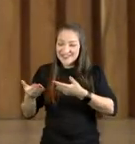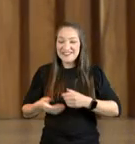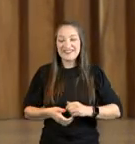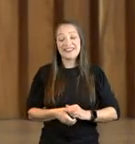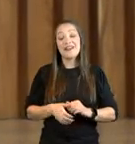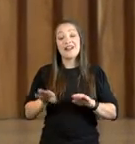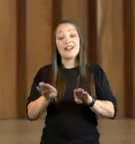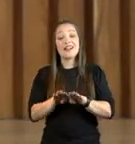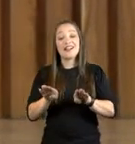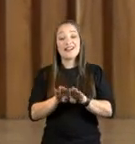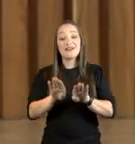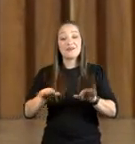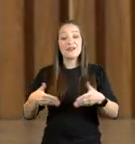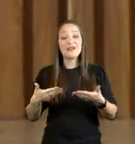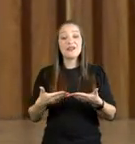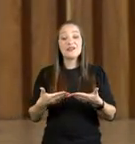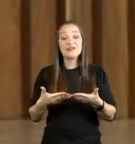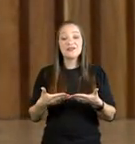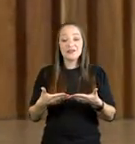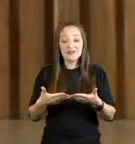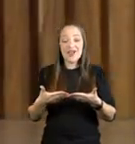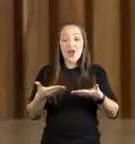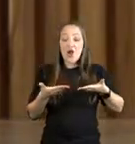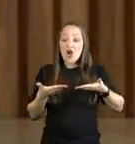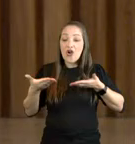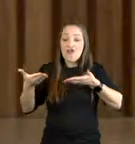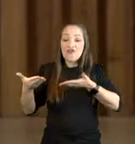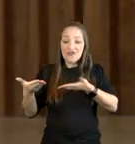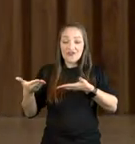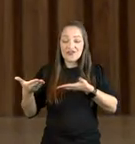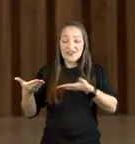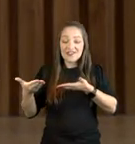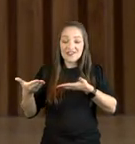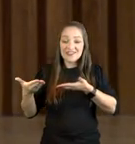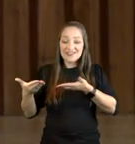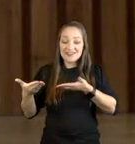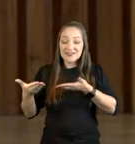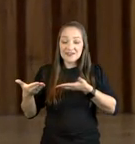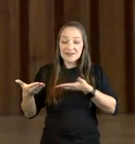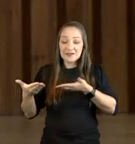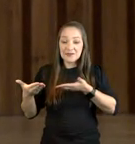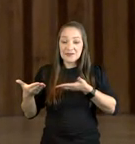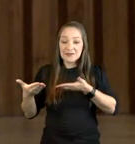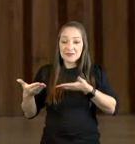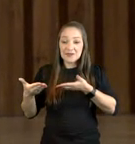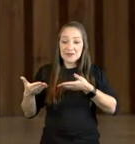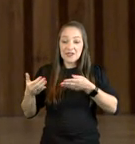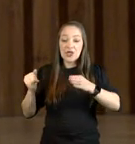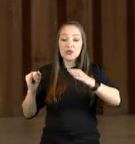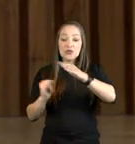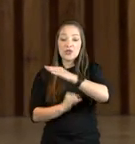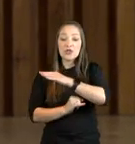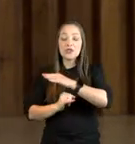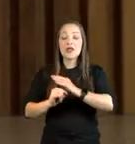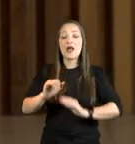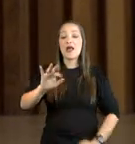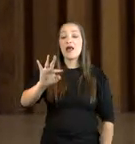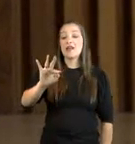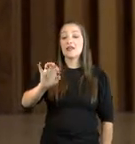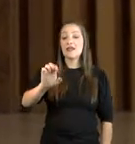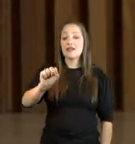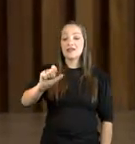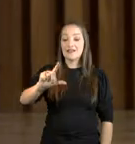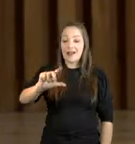E também o convite do Instituto Nikola Tesla, que